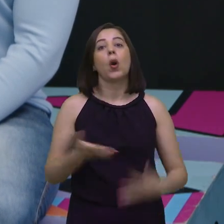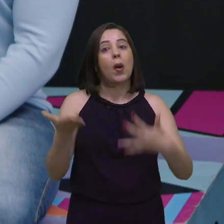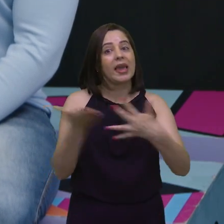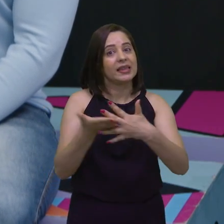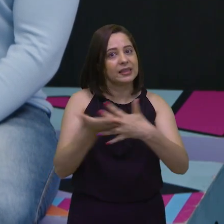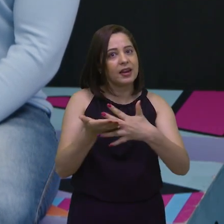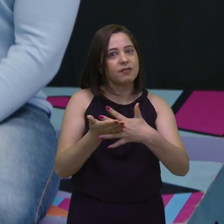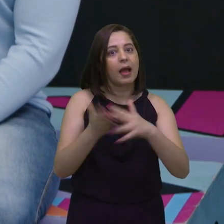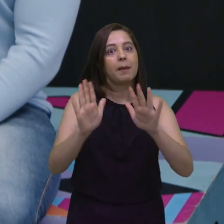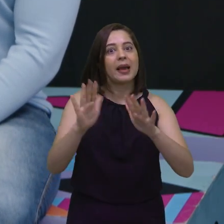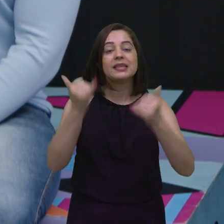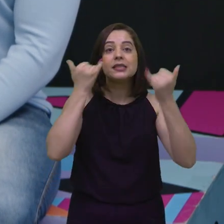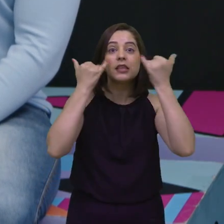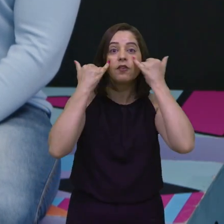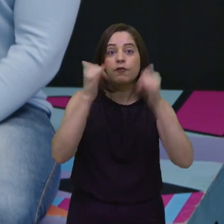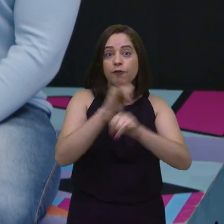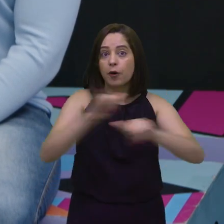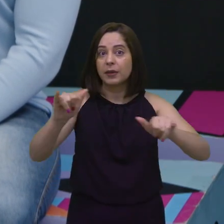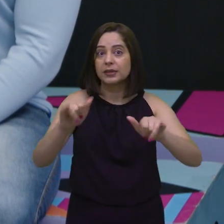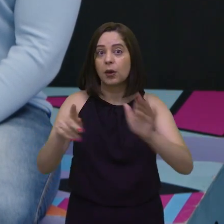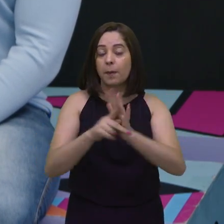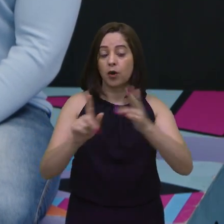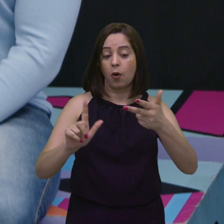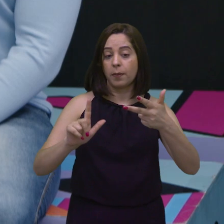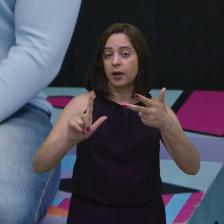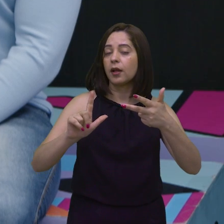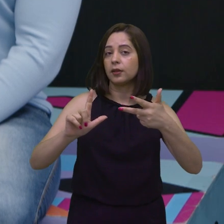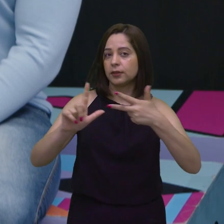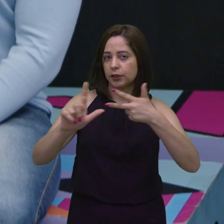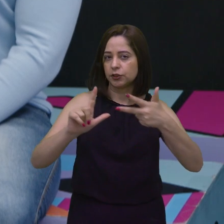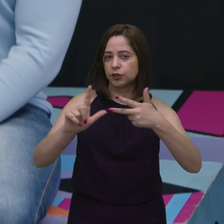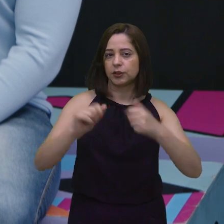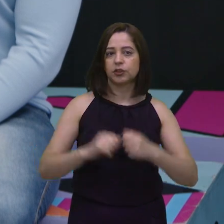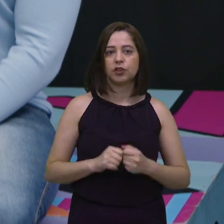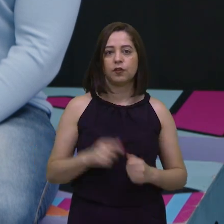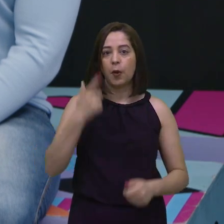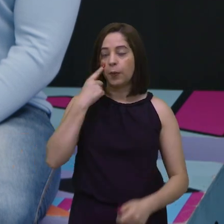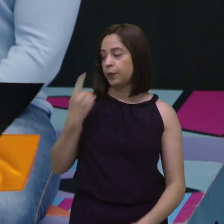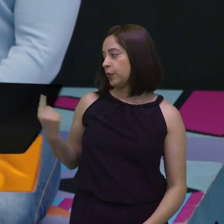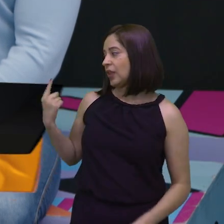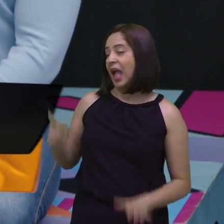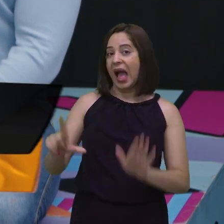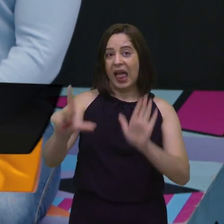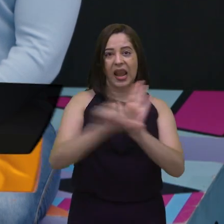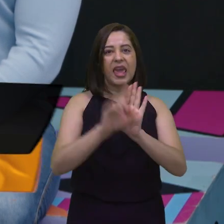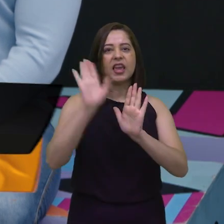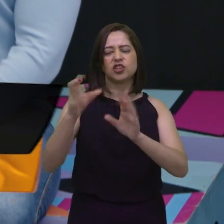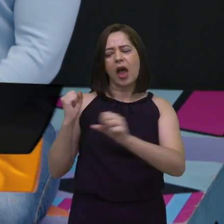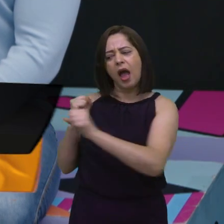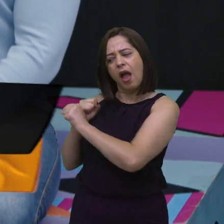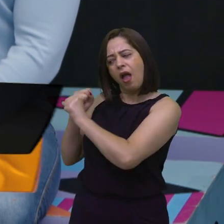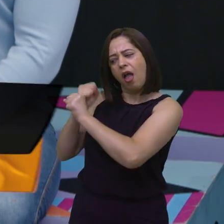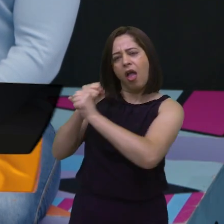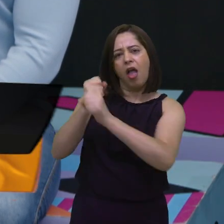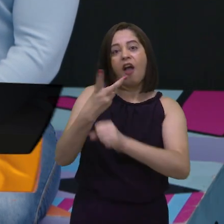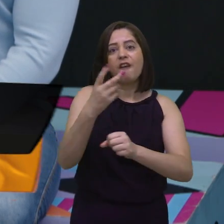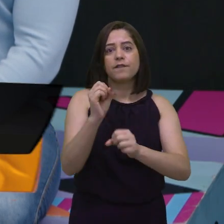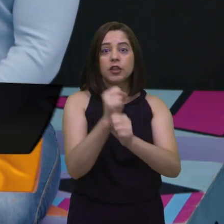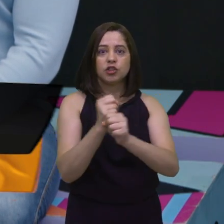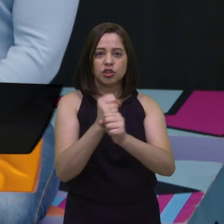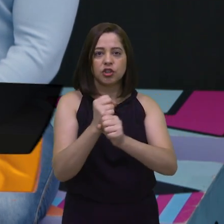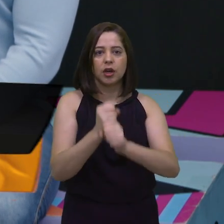antes da gente ir para o intervalo, uma informação do Legislativo. É uma lei que já tem mais de 20 anos, número